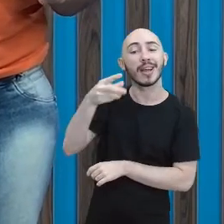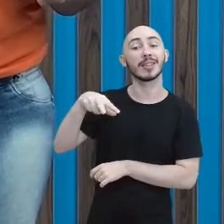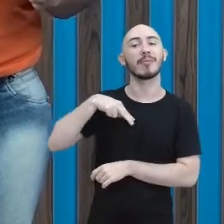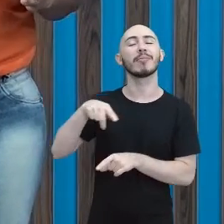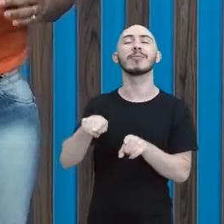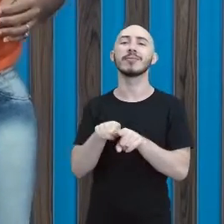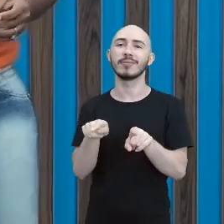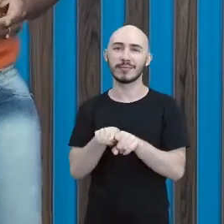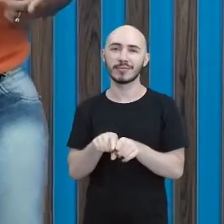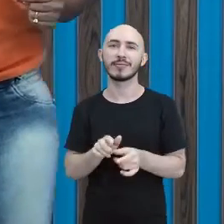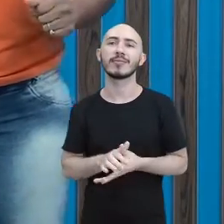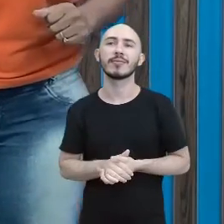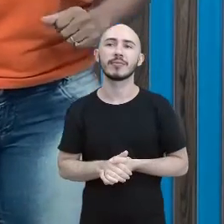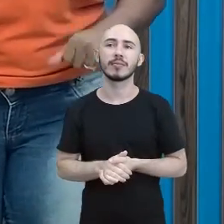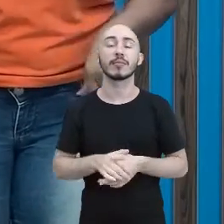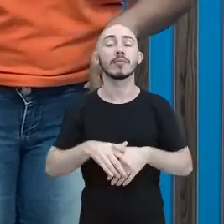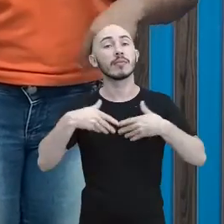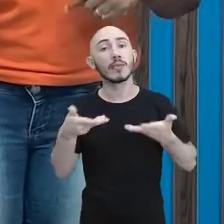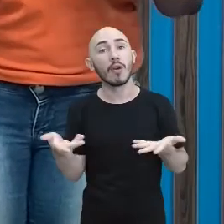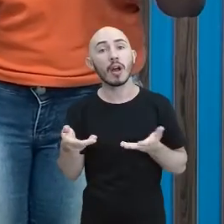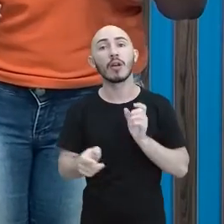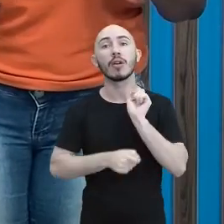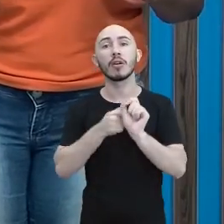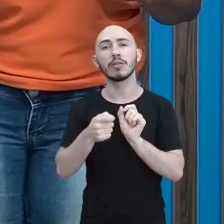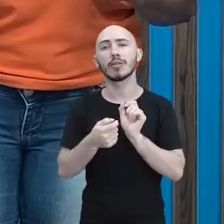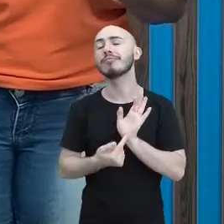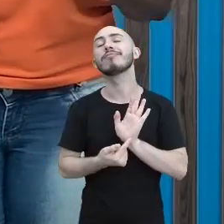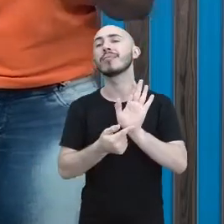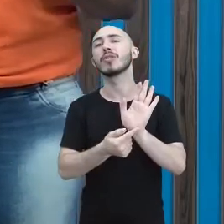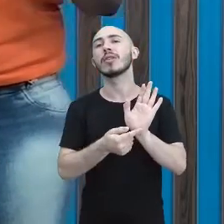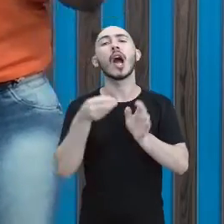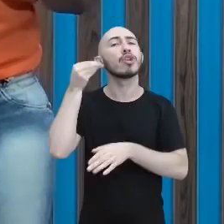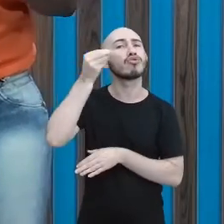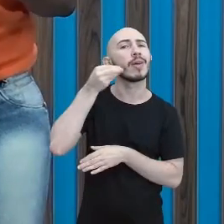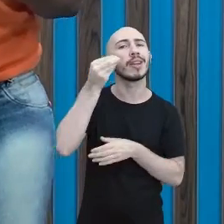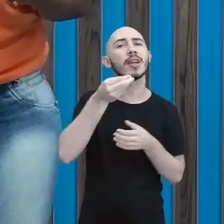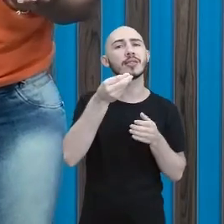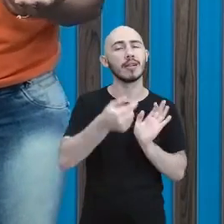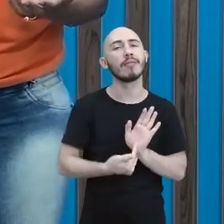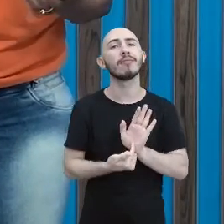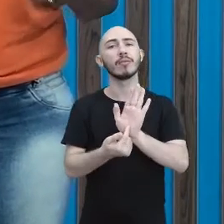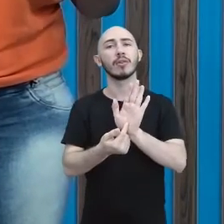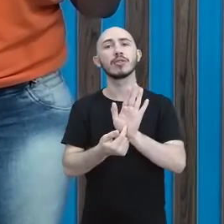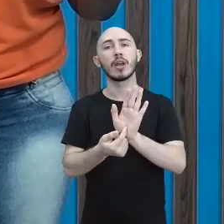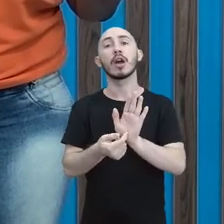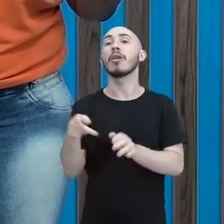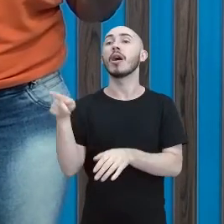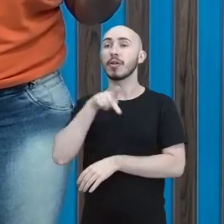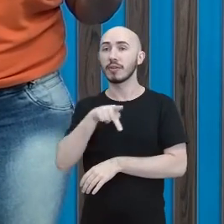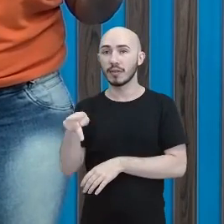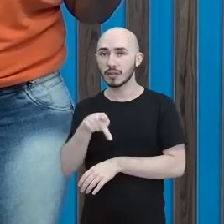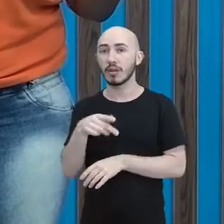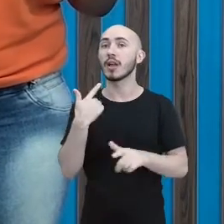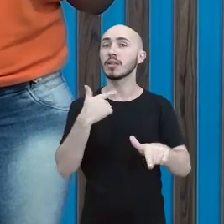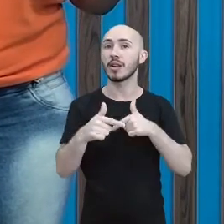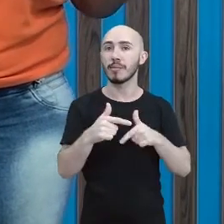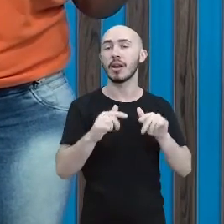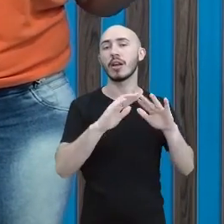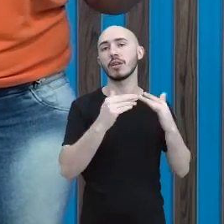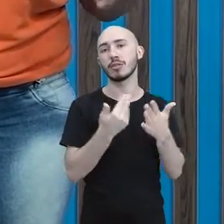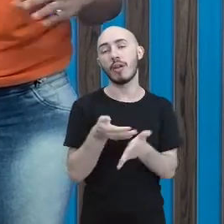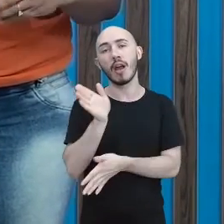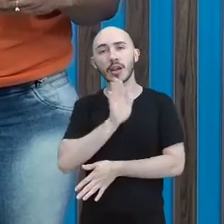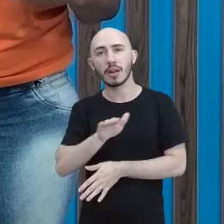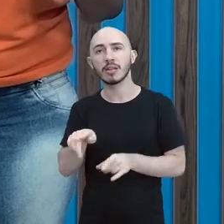próprio. Vamos agora a um relato de uma professora daqui da rede, que trabalha na creche e faz